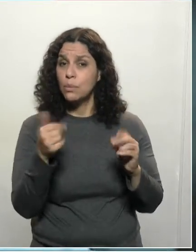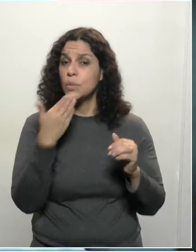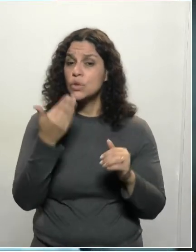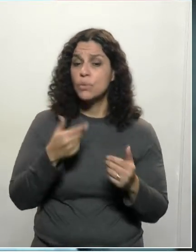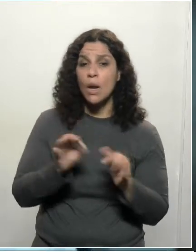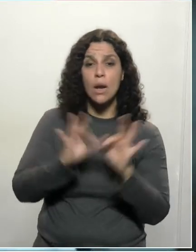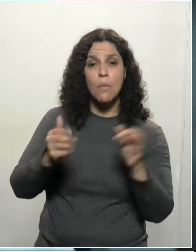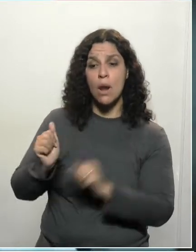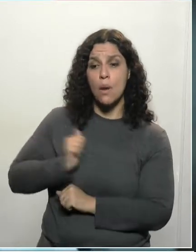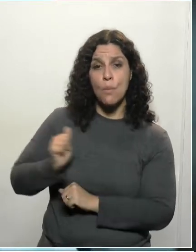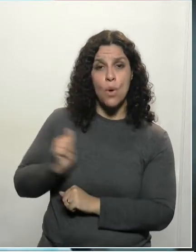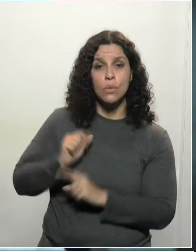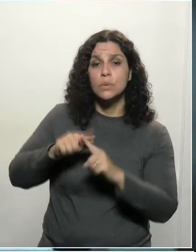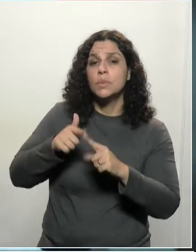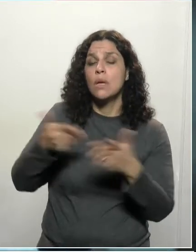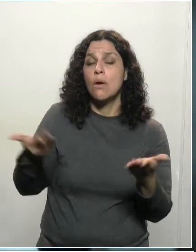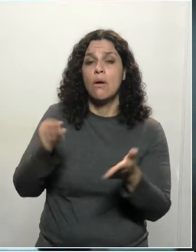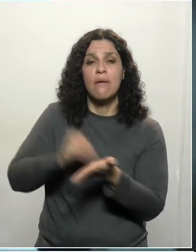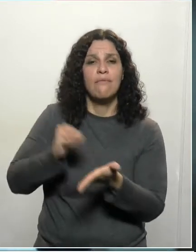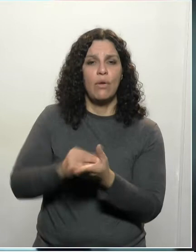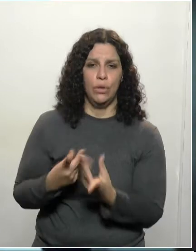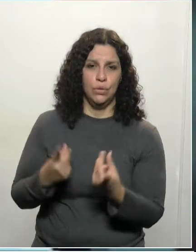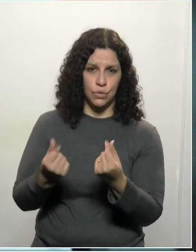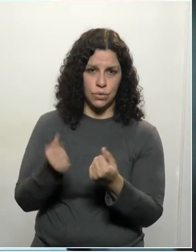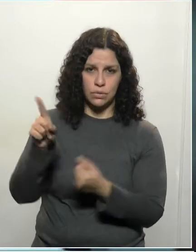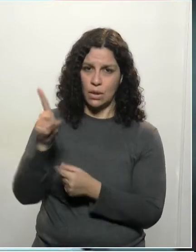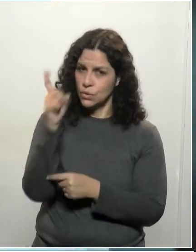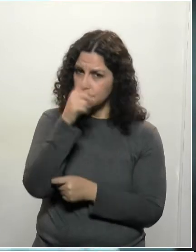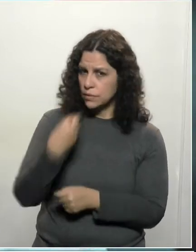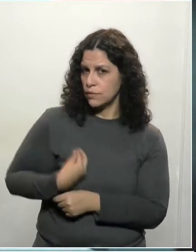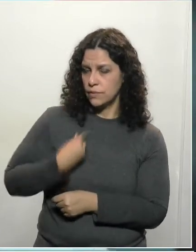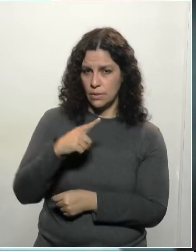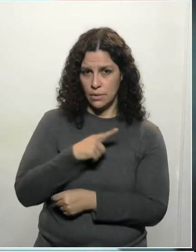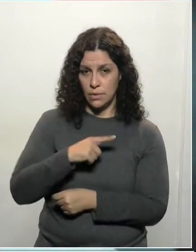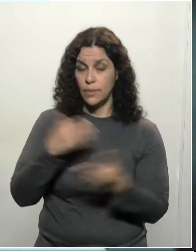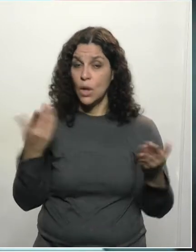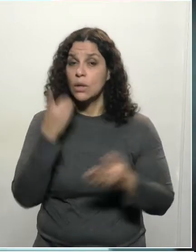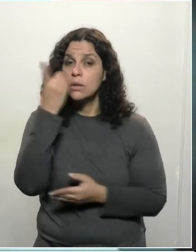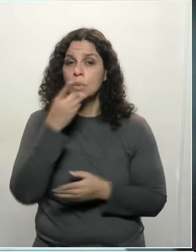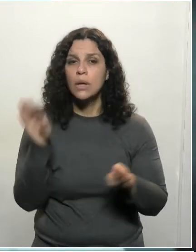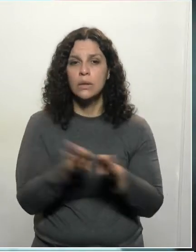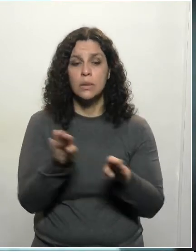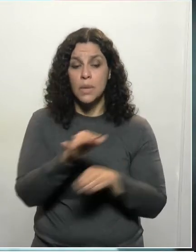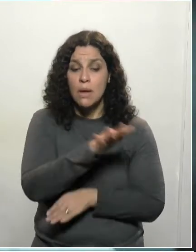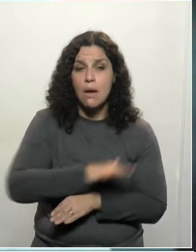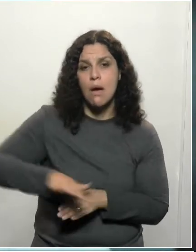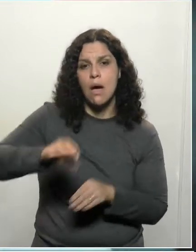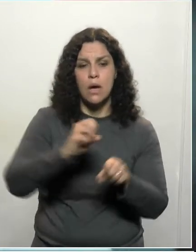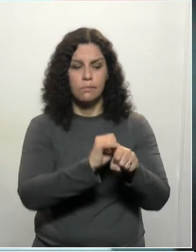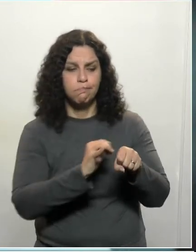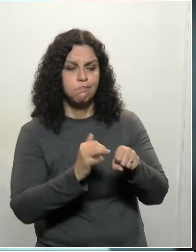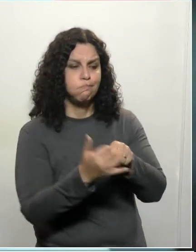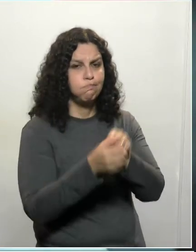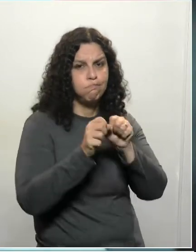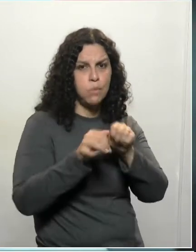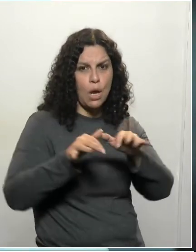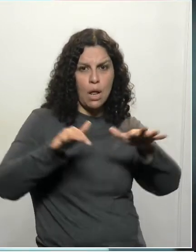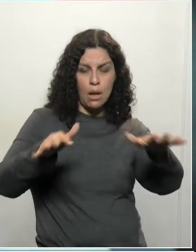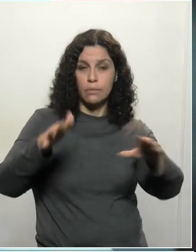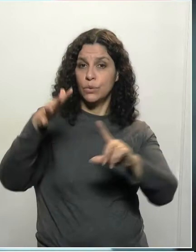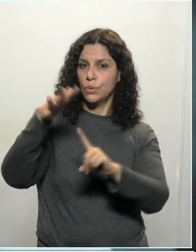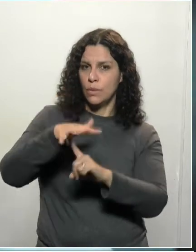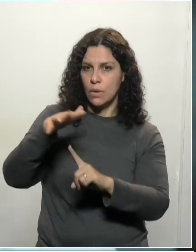serem liberadas e estão tendo dificuldades nesse sentido. Senhores deputados e deputadas, o cenário da pandemia da Covid-19 no